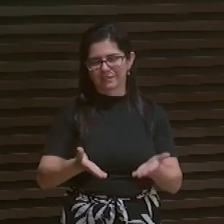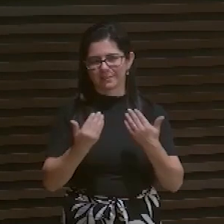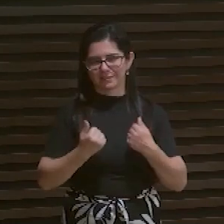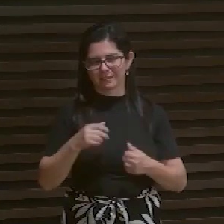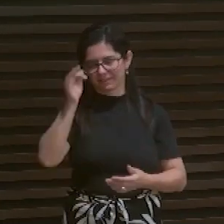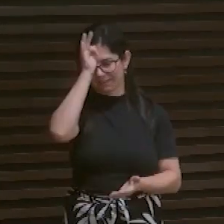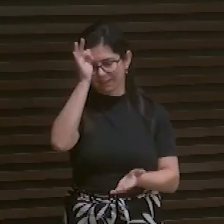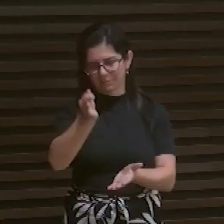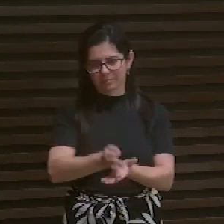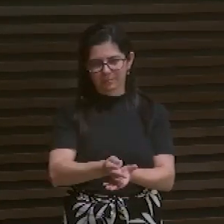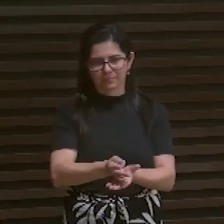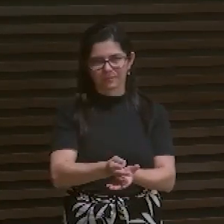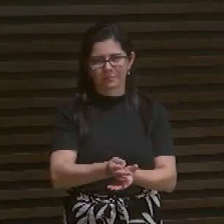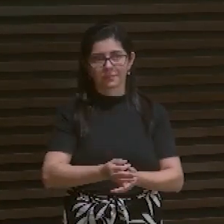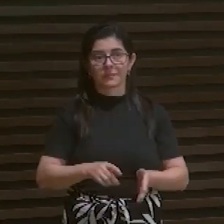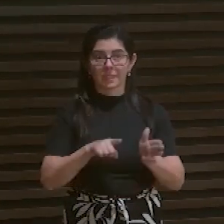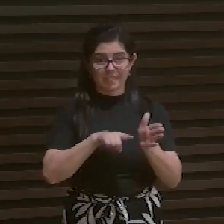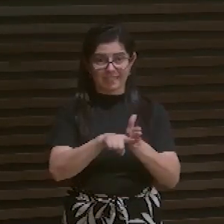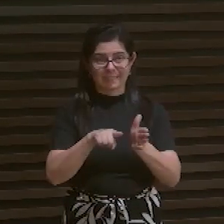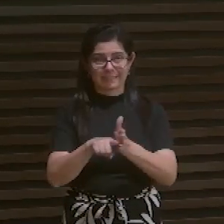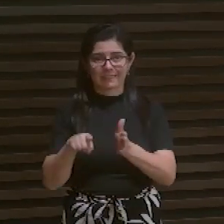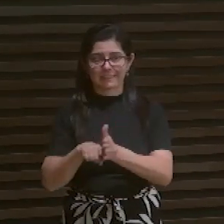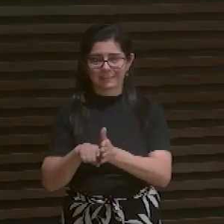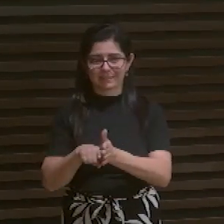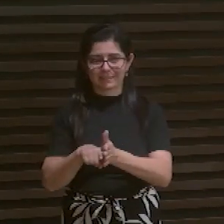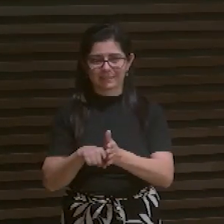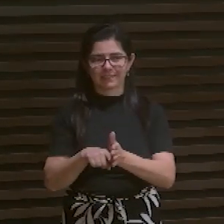Irmãos, por fim, eu quero fazer algumas perguntas para vocês meditarem.